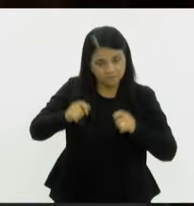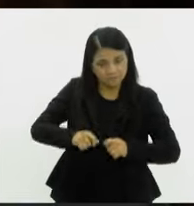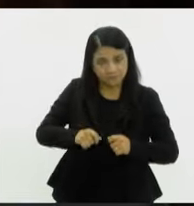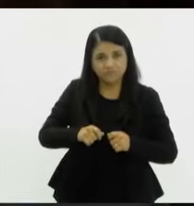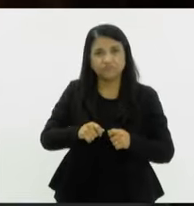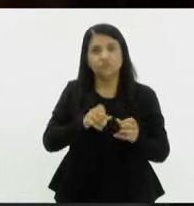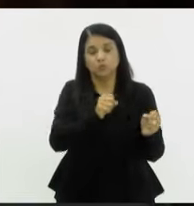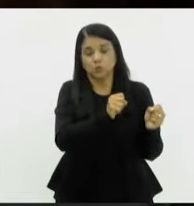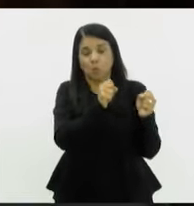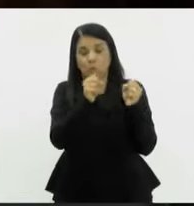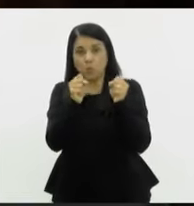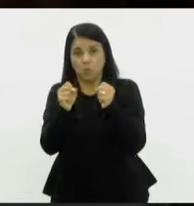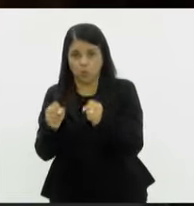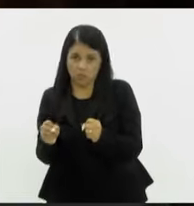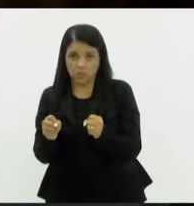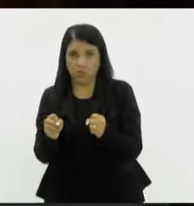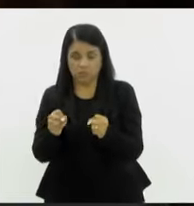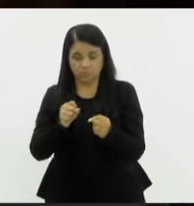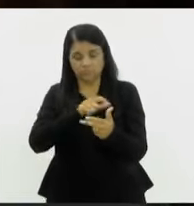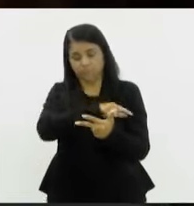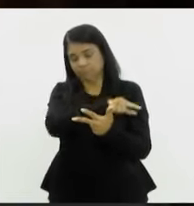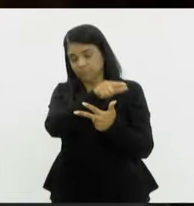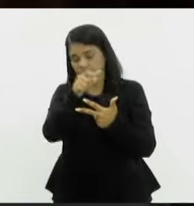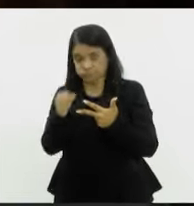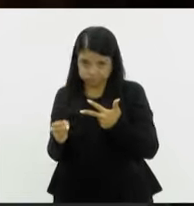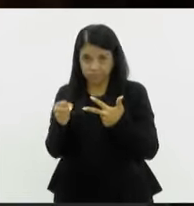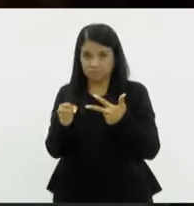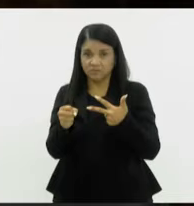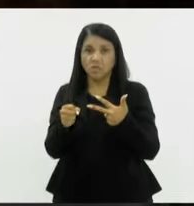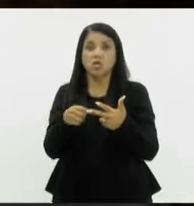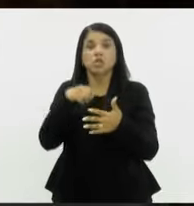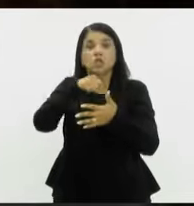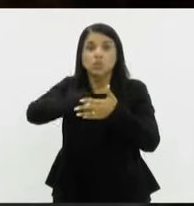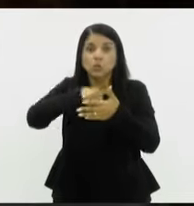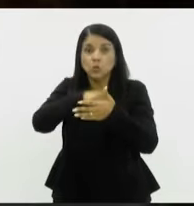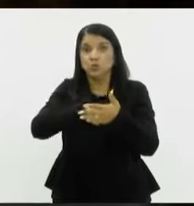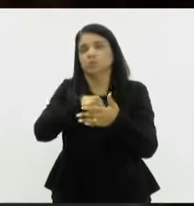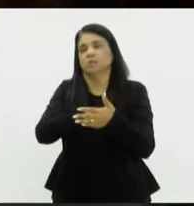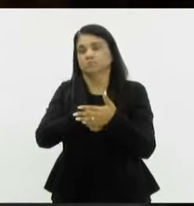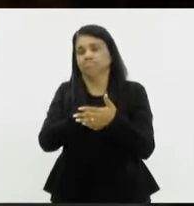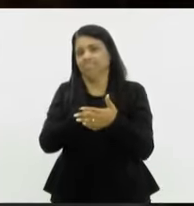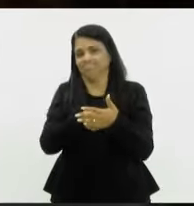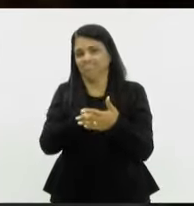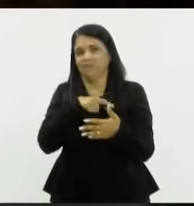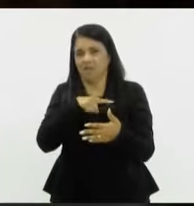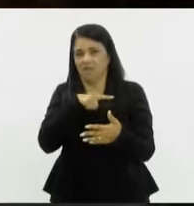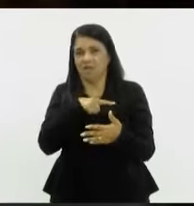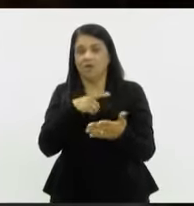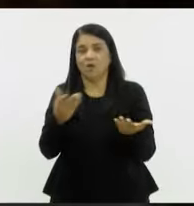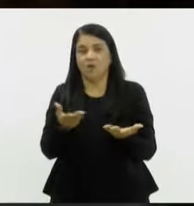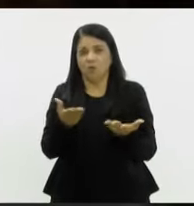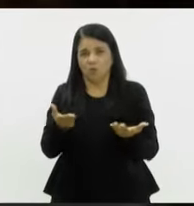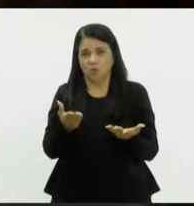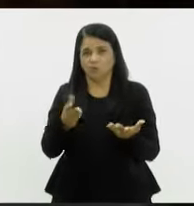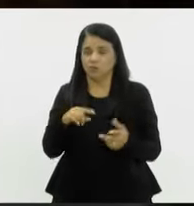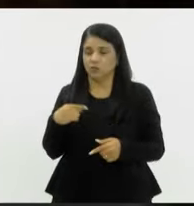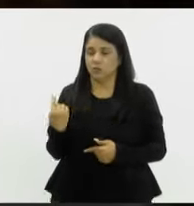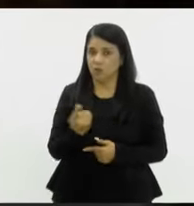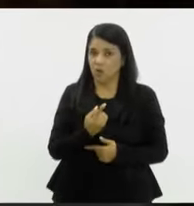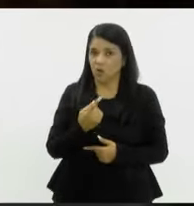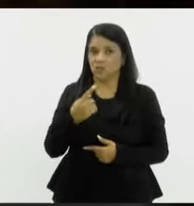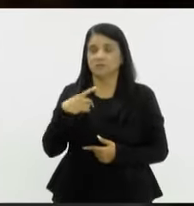do Poder estão no poder ou lutam pelo poder e é por isso que nós todas hoje comandadas pela deputada